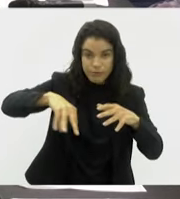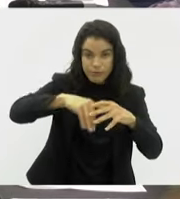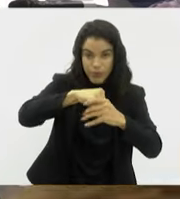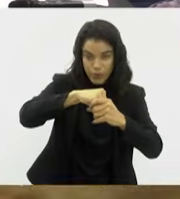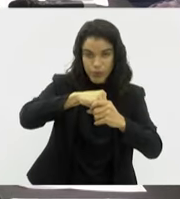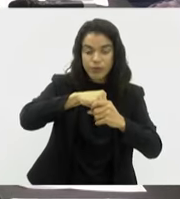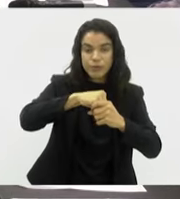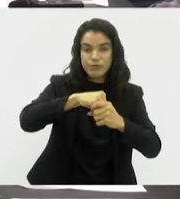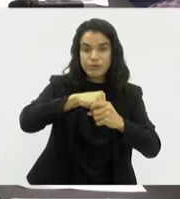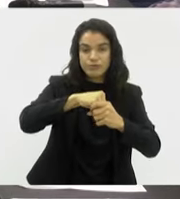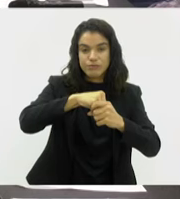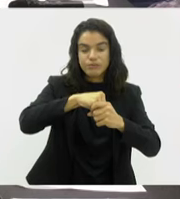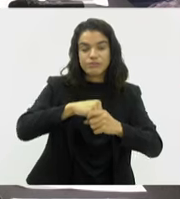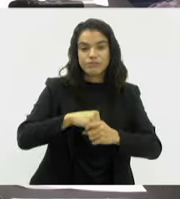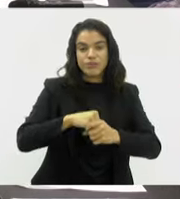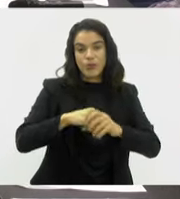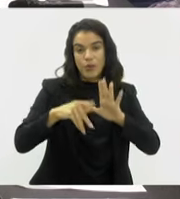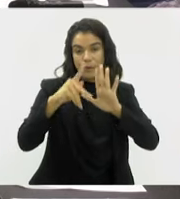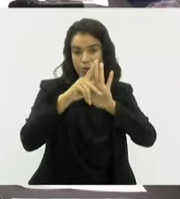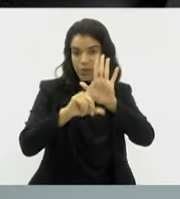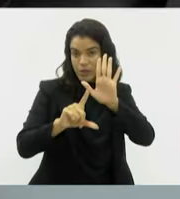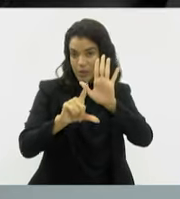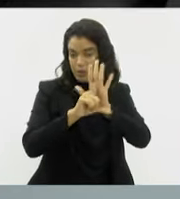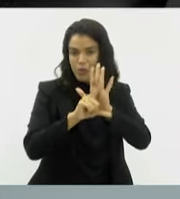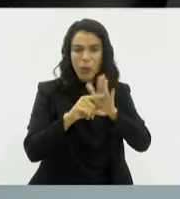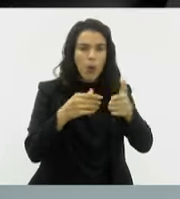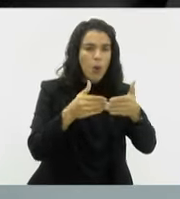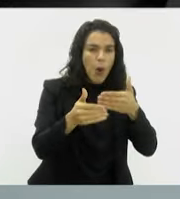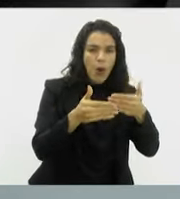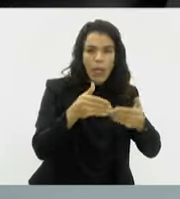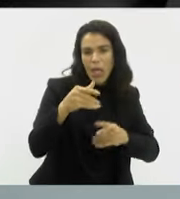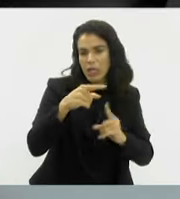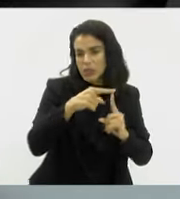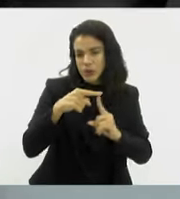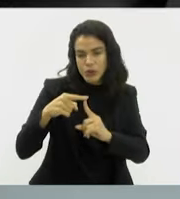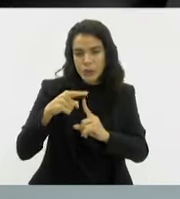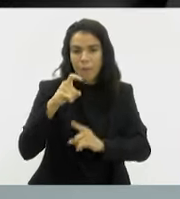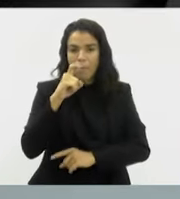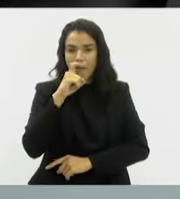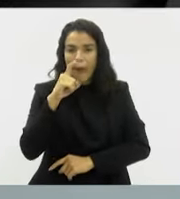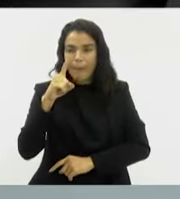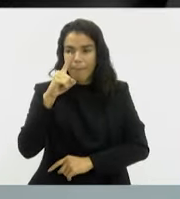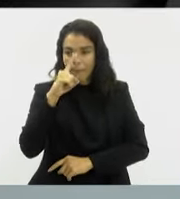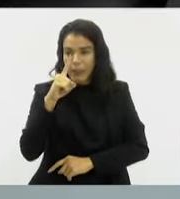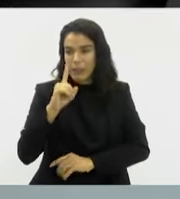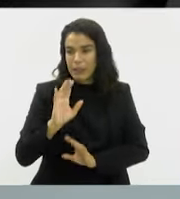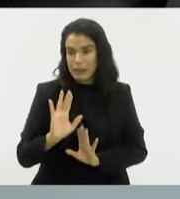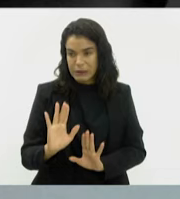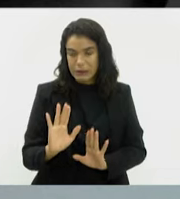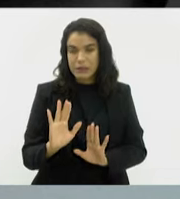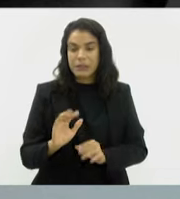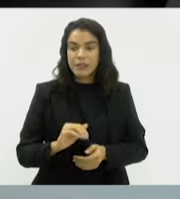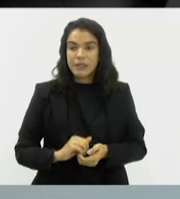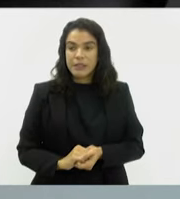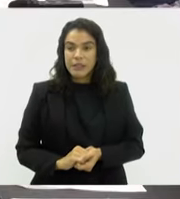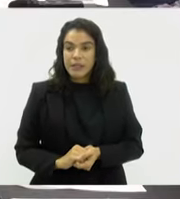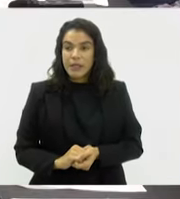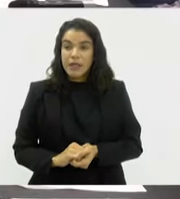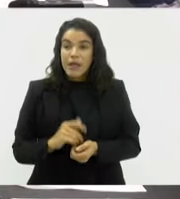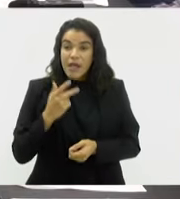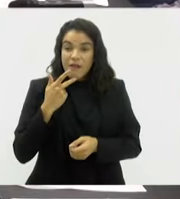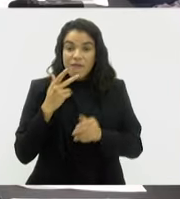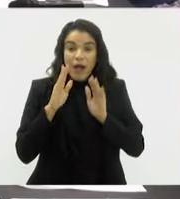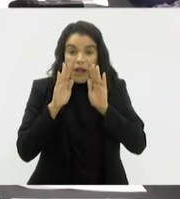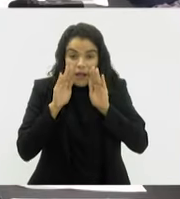nesse bojo. Qualquer tipo de pai, mãe, qualquer tipo. Do deputado Delaroli é mais específico,